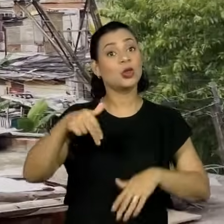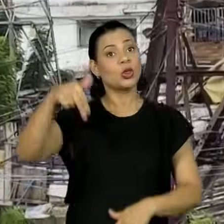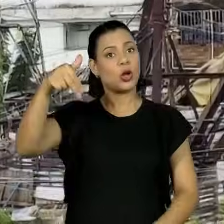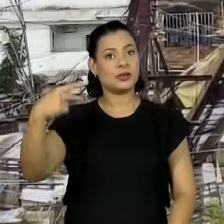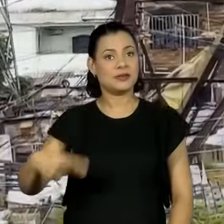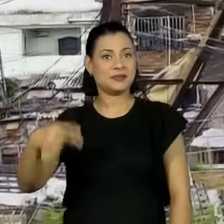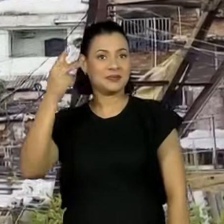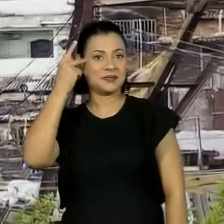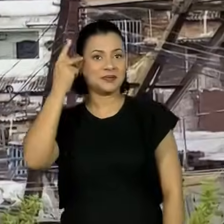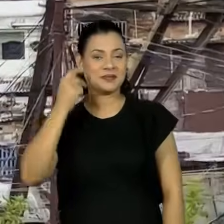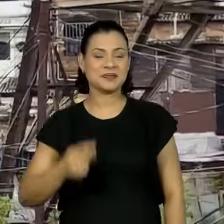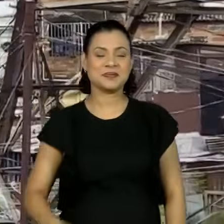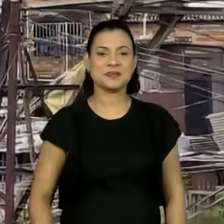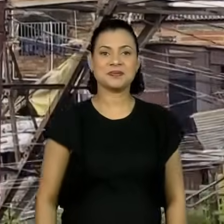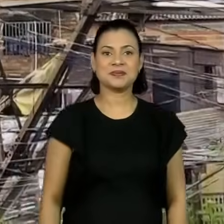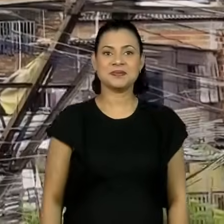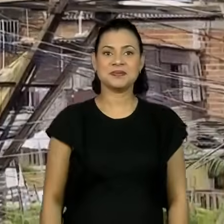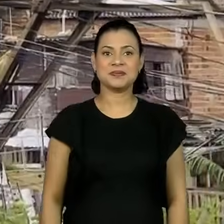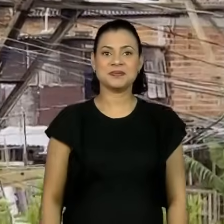Paulo.